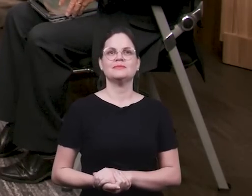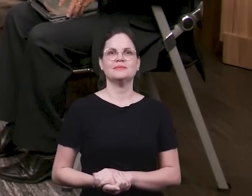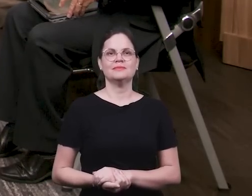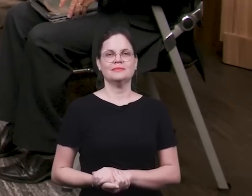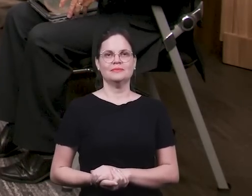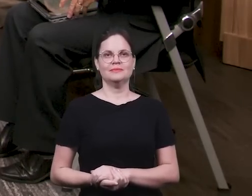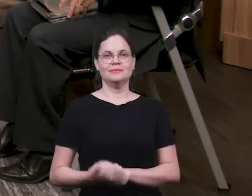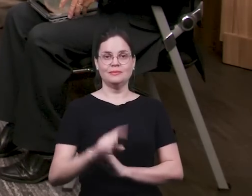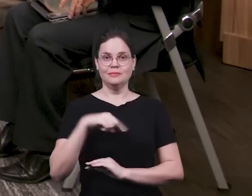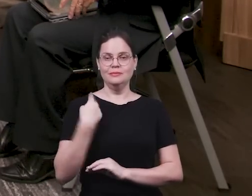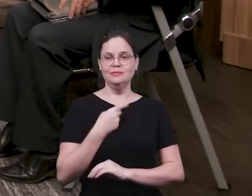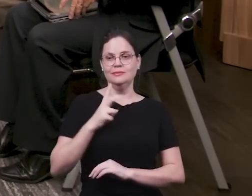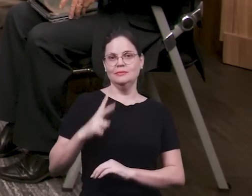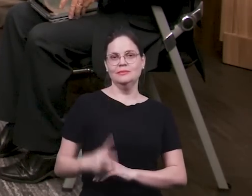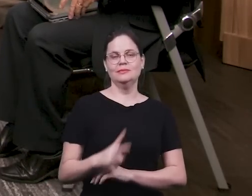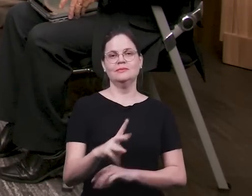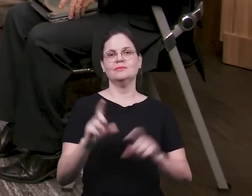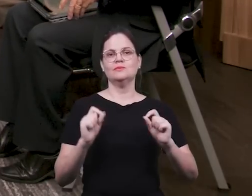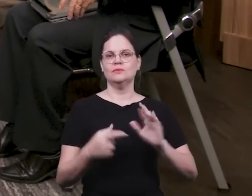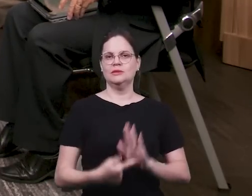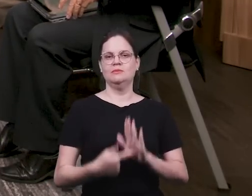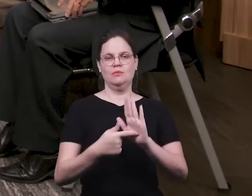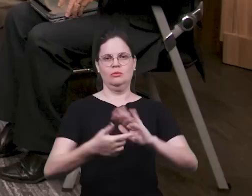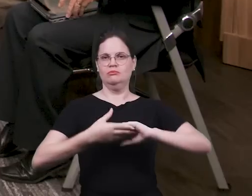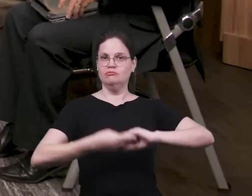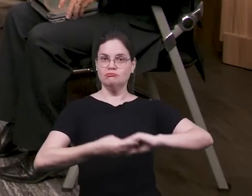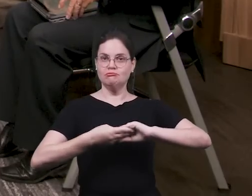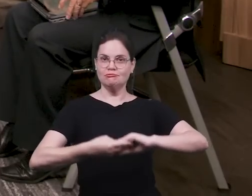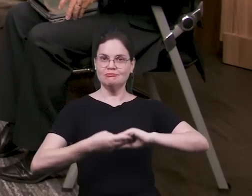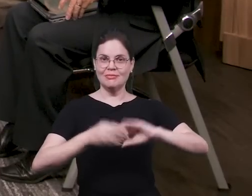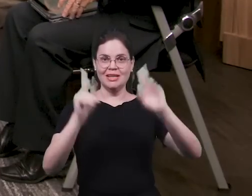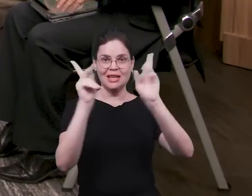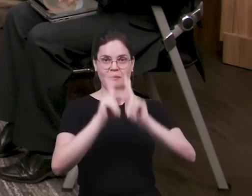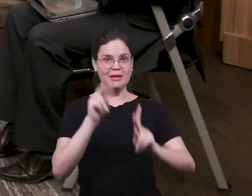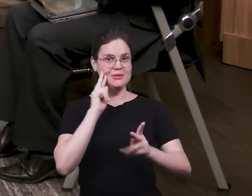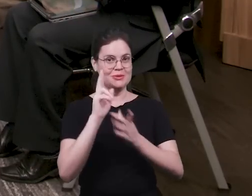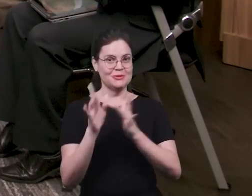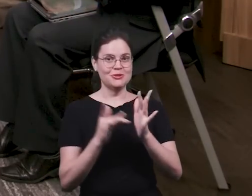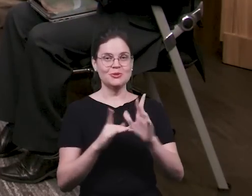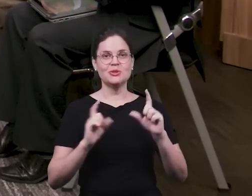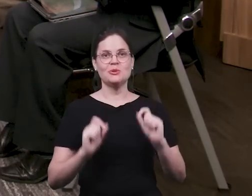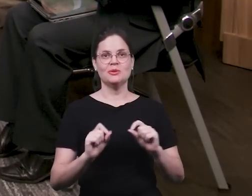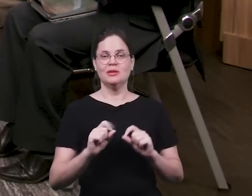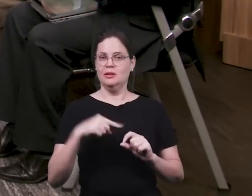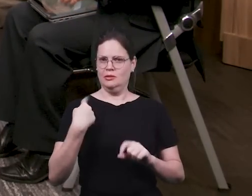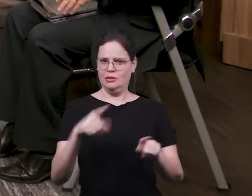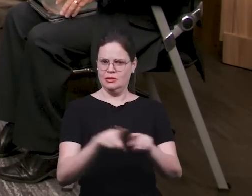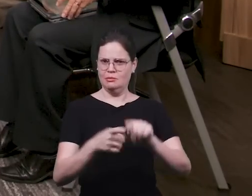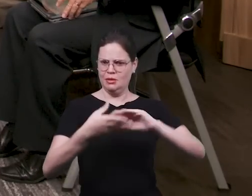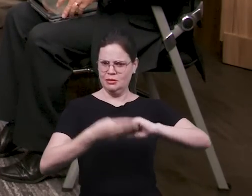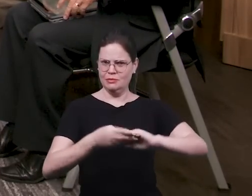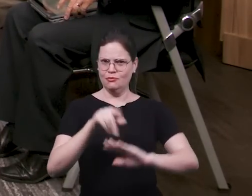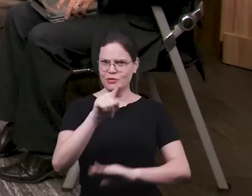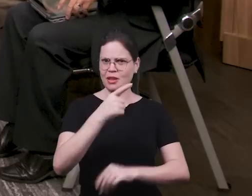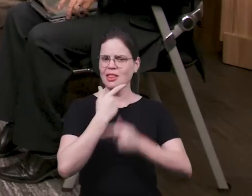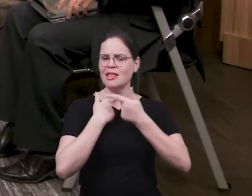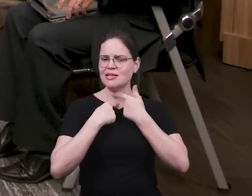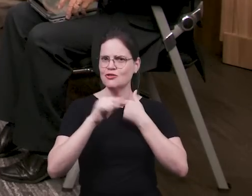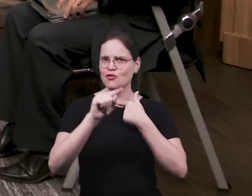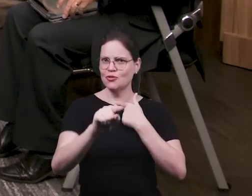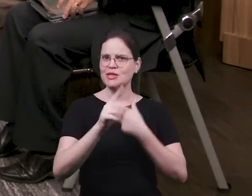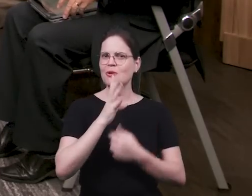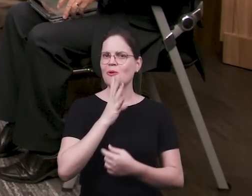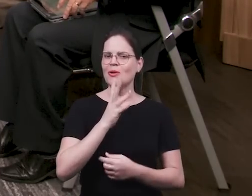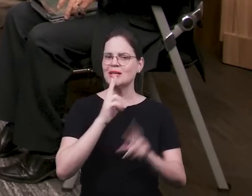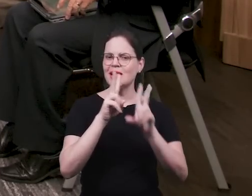sempre reforça isso, essa saudação nossa é a saudação que nós também fazemos a você. Nós desejamos que